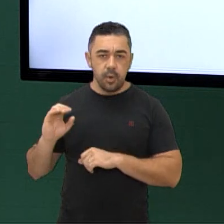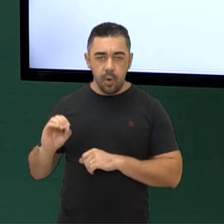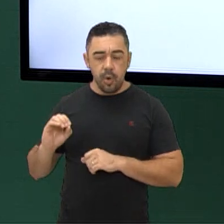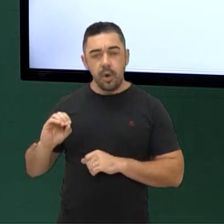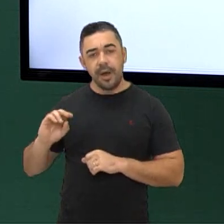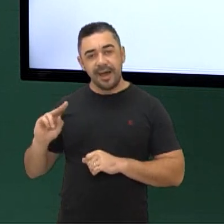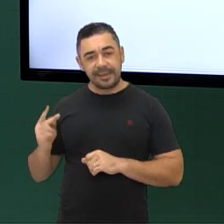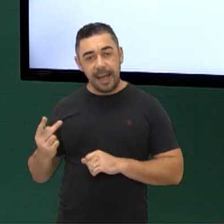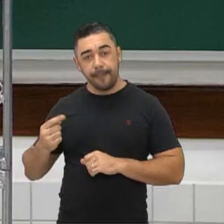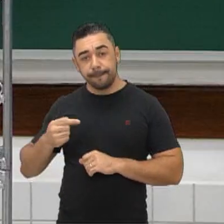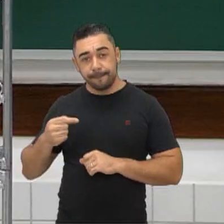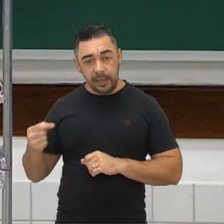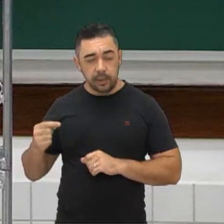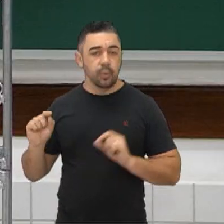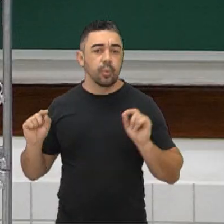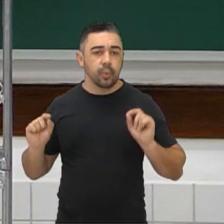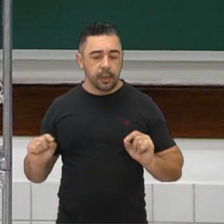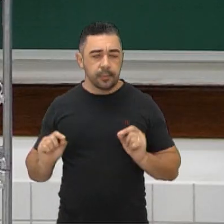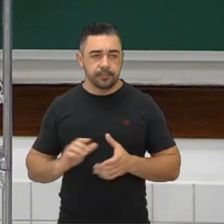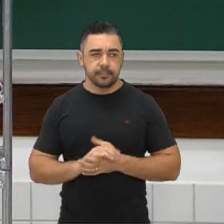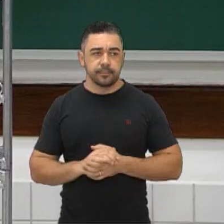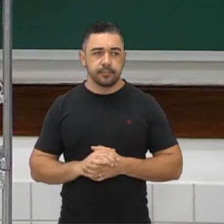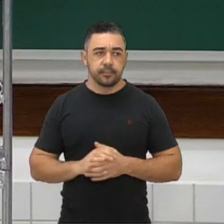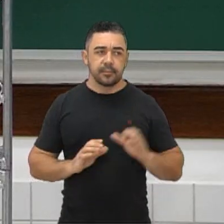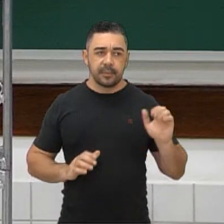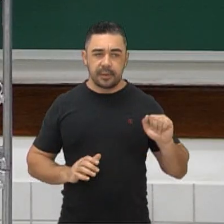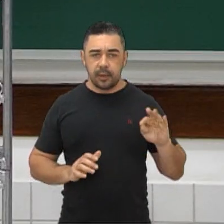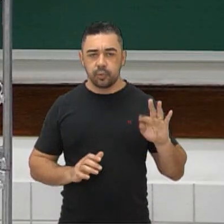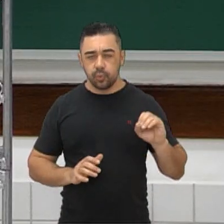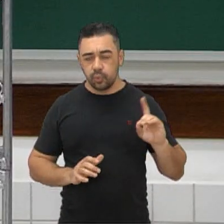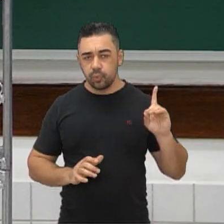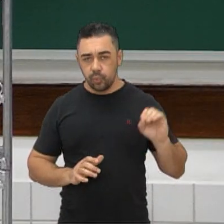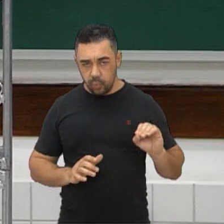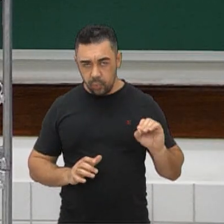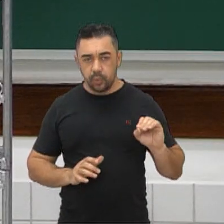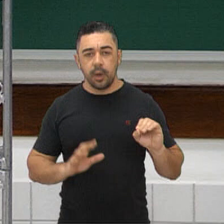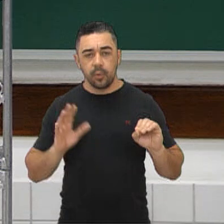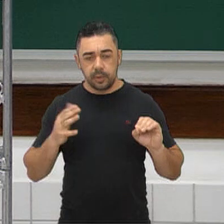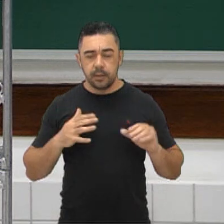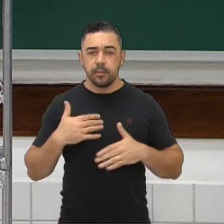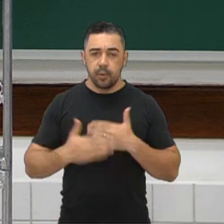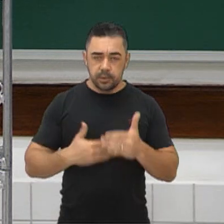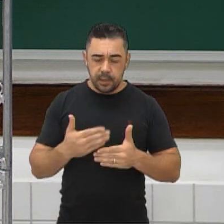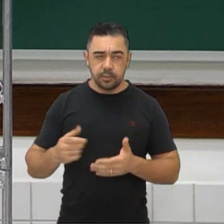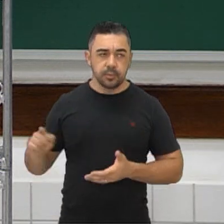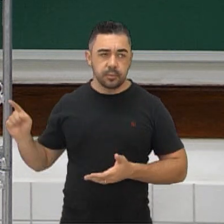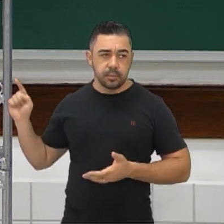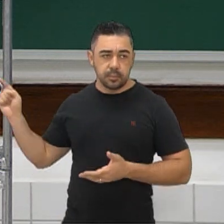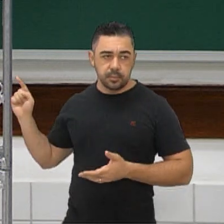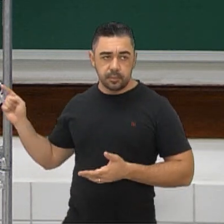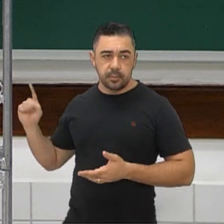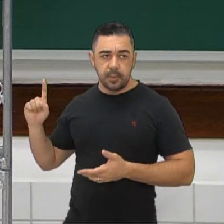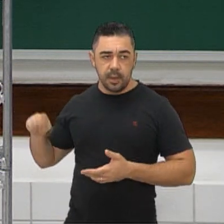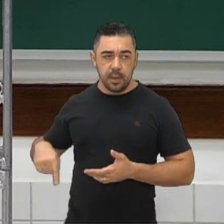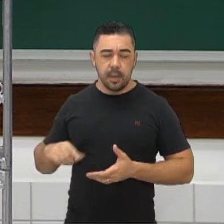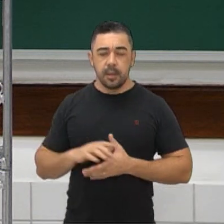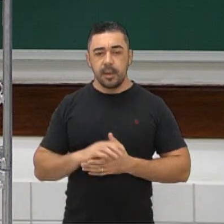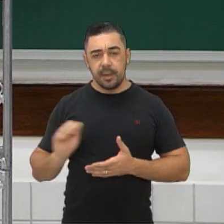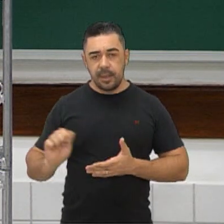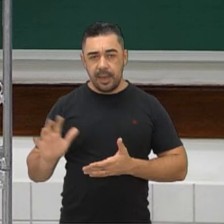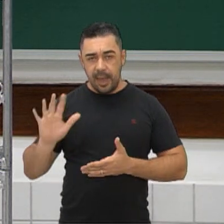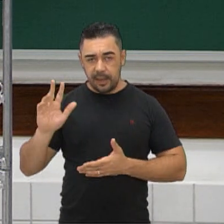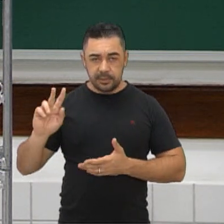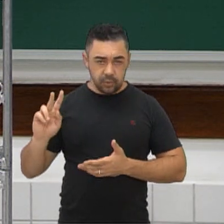OH-, certo? Então, o que vai acontecer? No cátodo, vai acontecer esse processo aqui, e vai ter a formação do